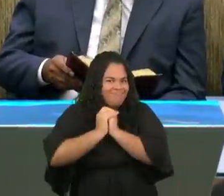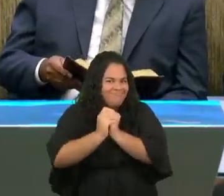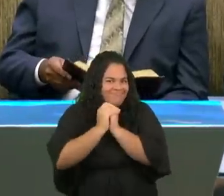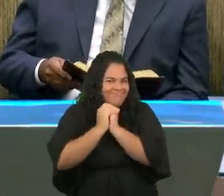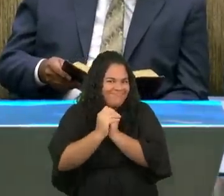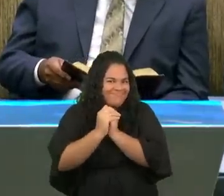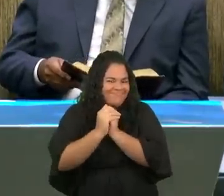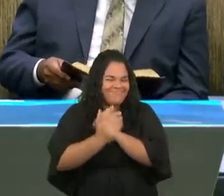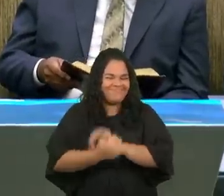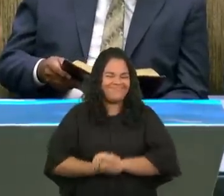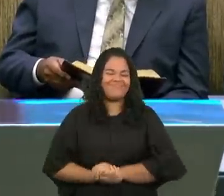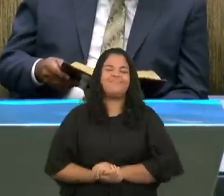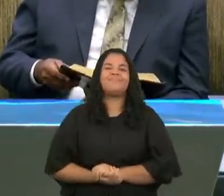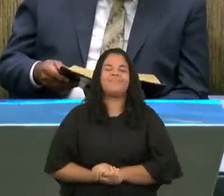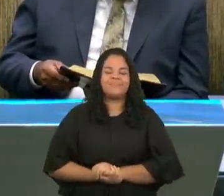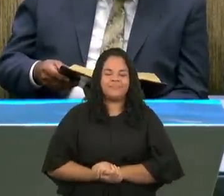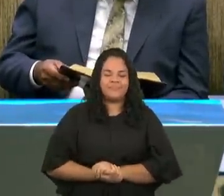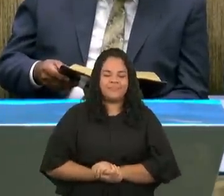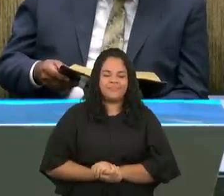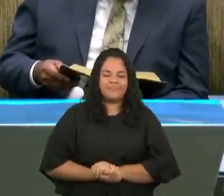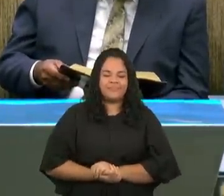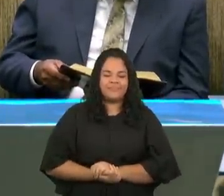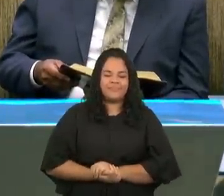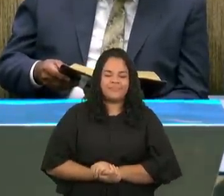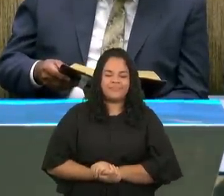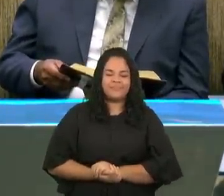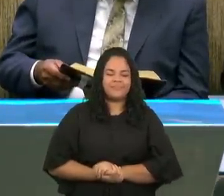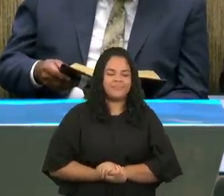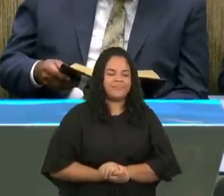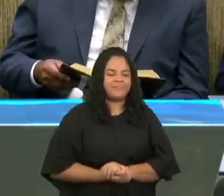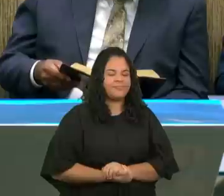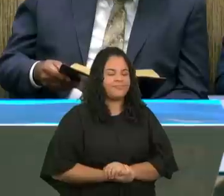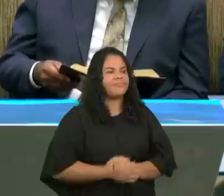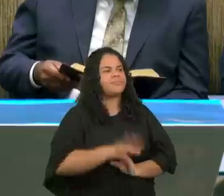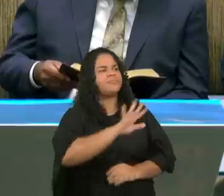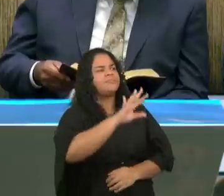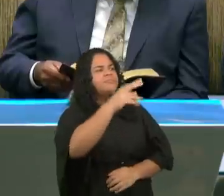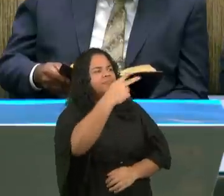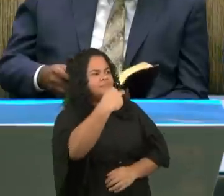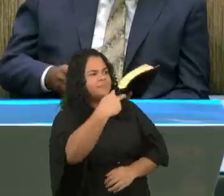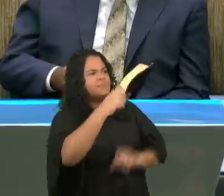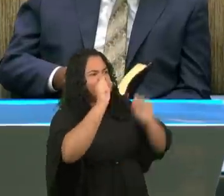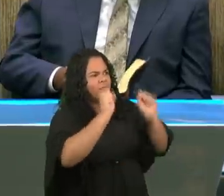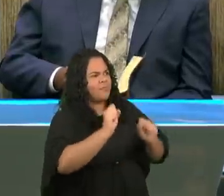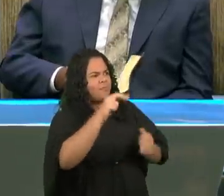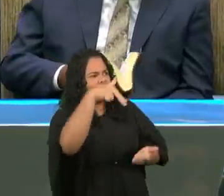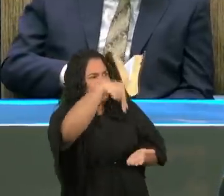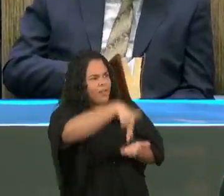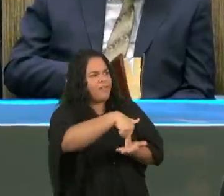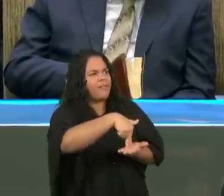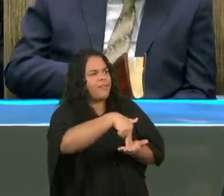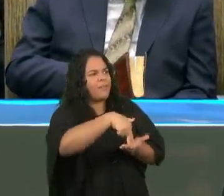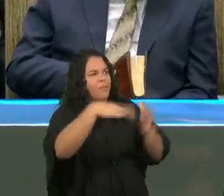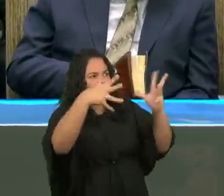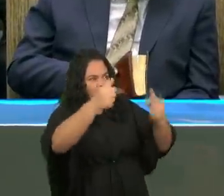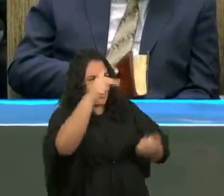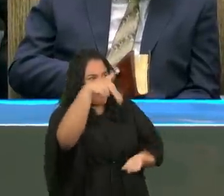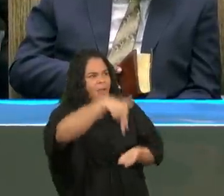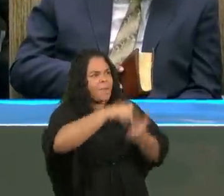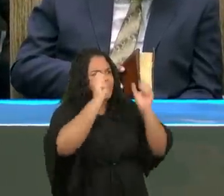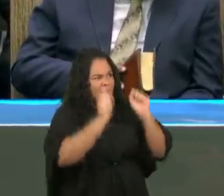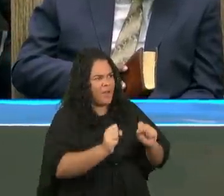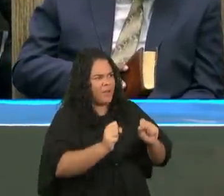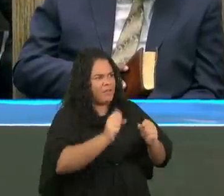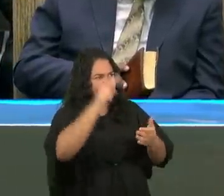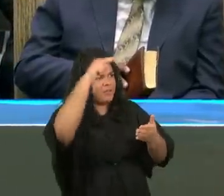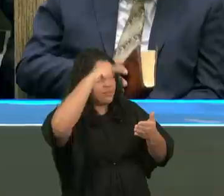Amém. Olhe para cá, este lado daqui. Quem pode ficar em pé? Todos podem ficar em pé para ler o versículo